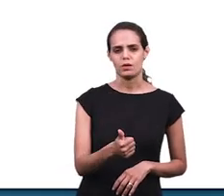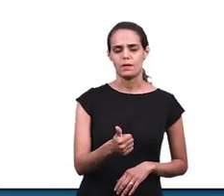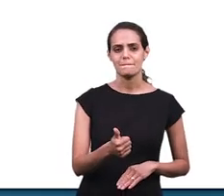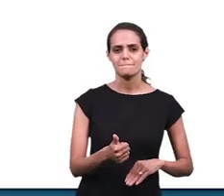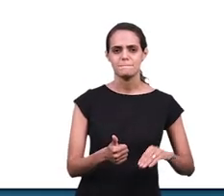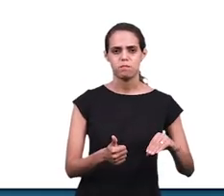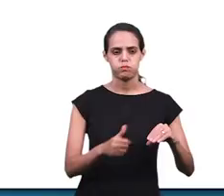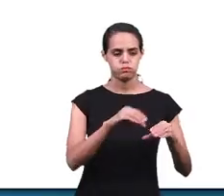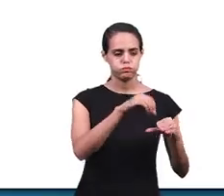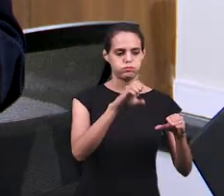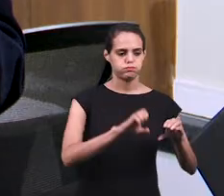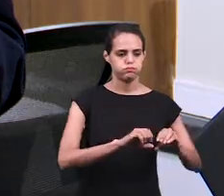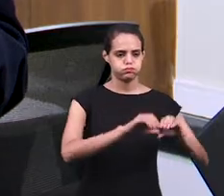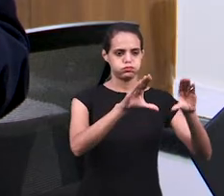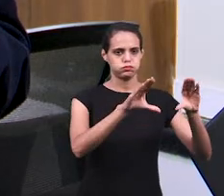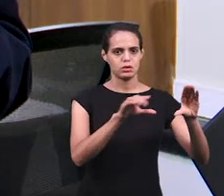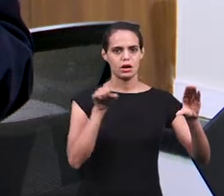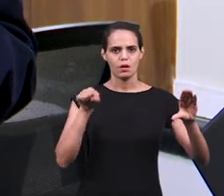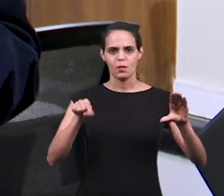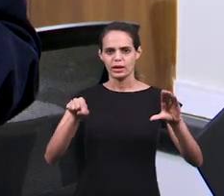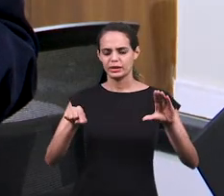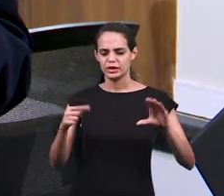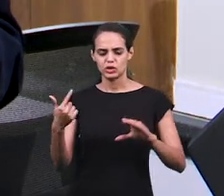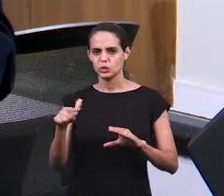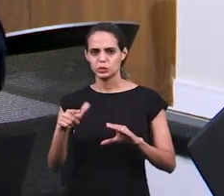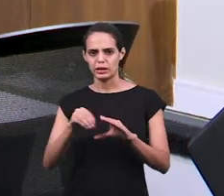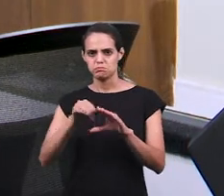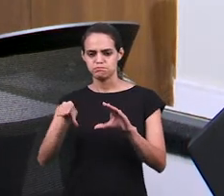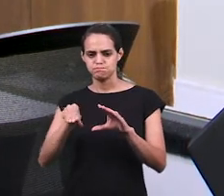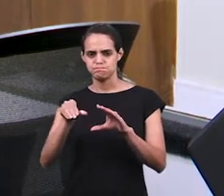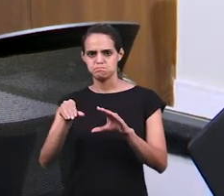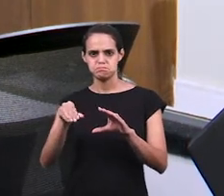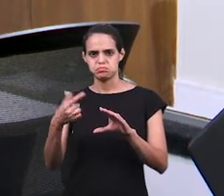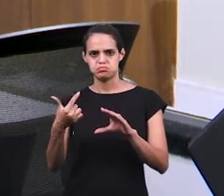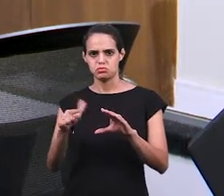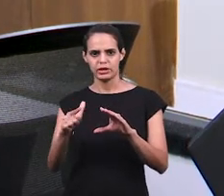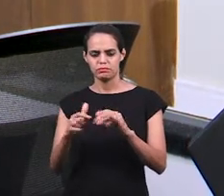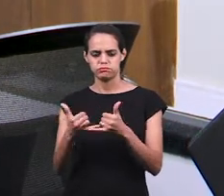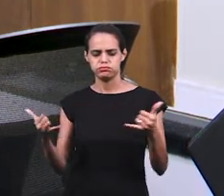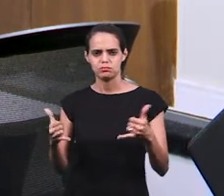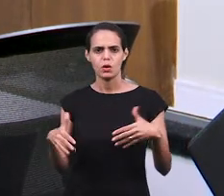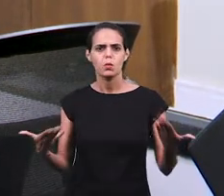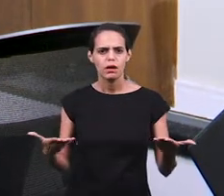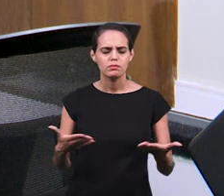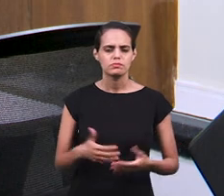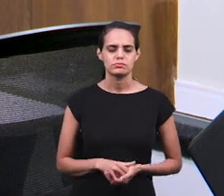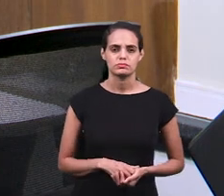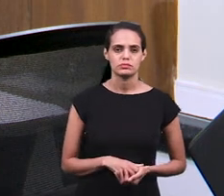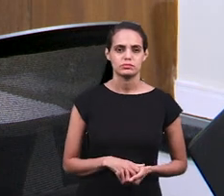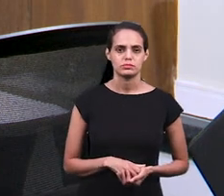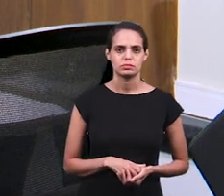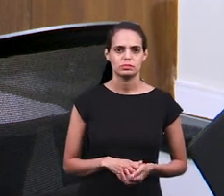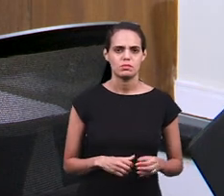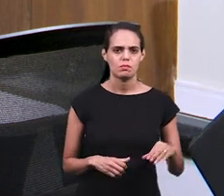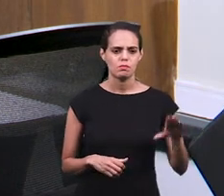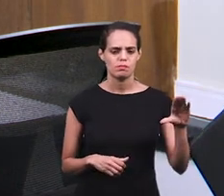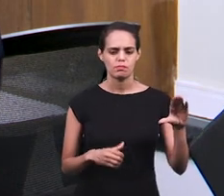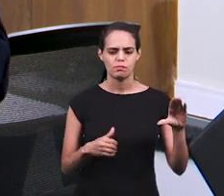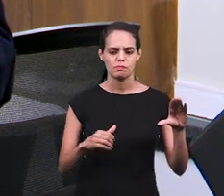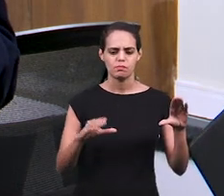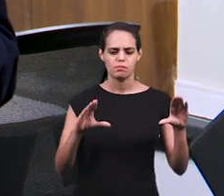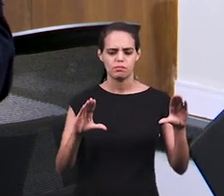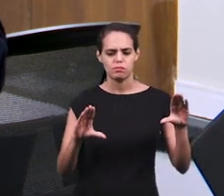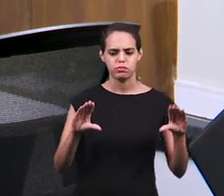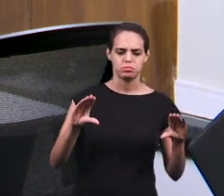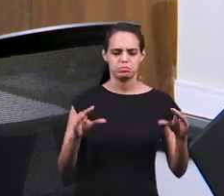ou o pão sem fermento? A mãe vai fazer a pergunta e as crianças vão responder, porque ali quem vai dar a